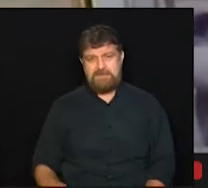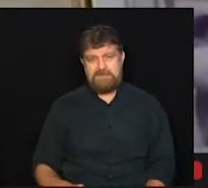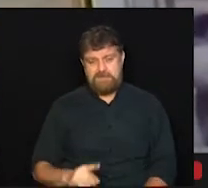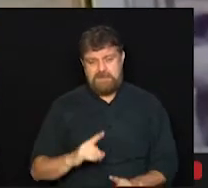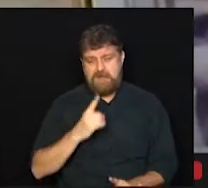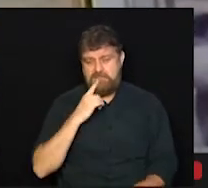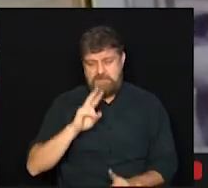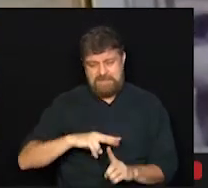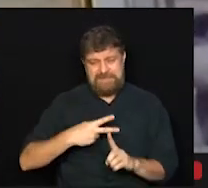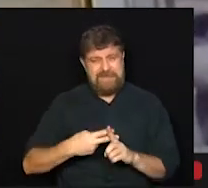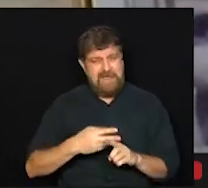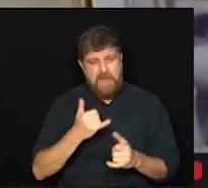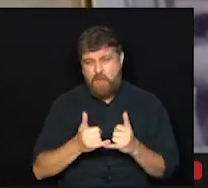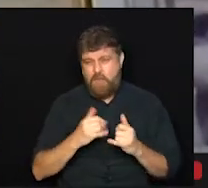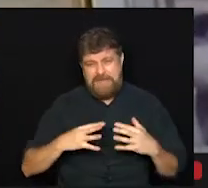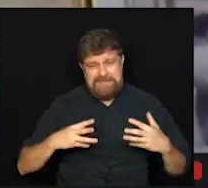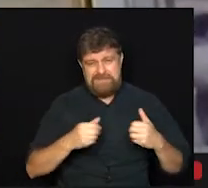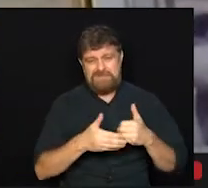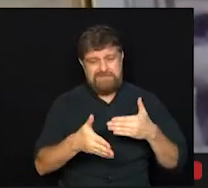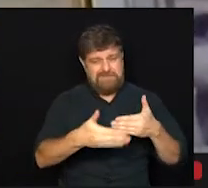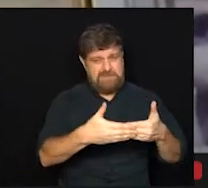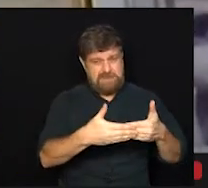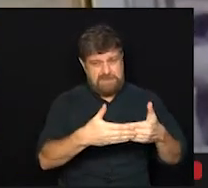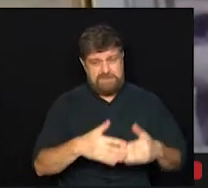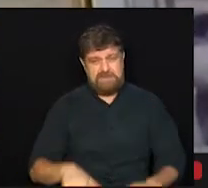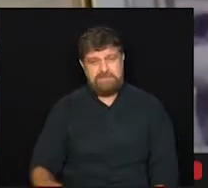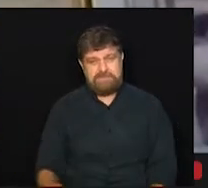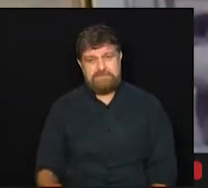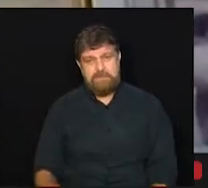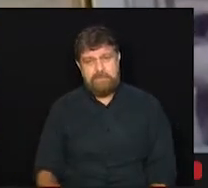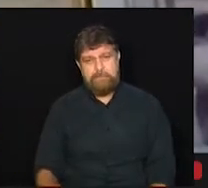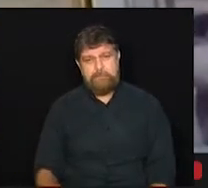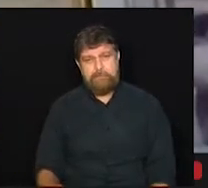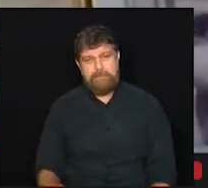estava praticamente fechado. Mas